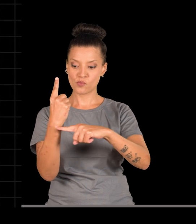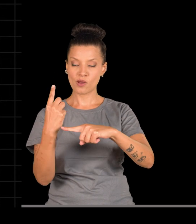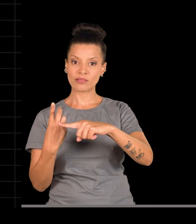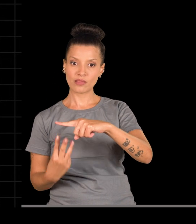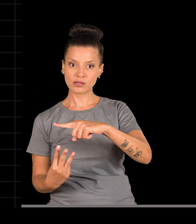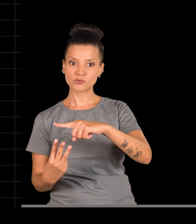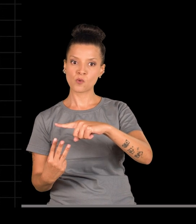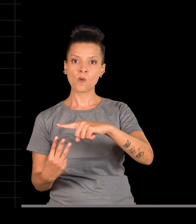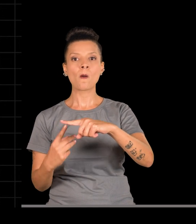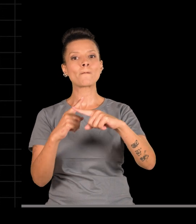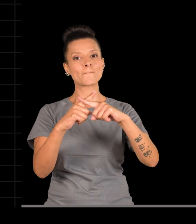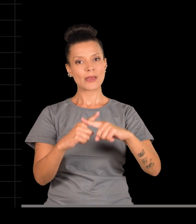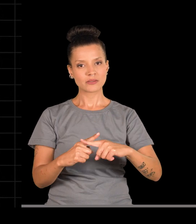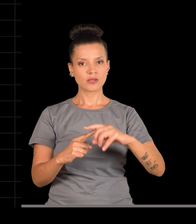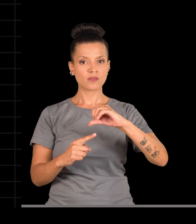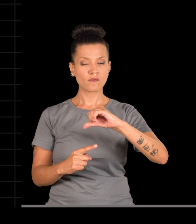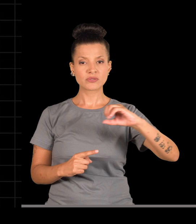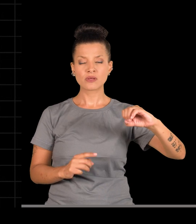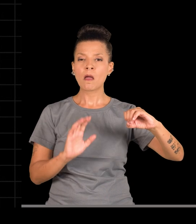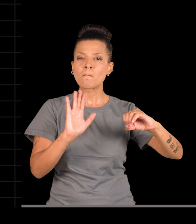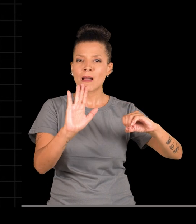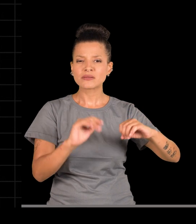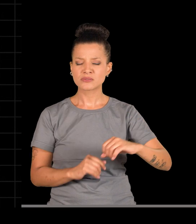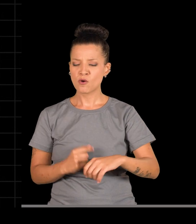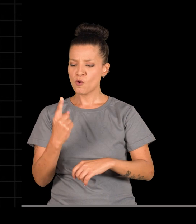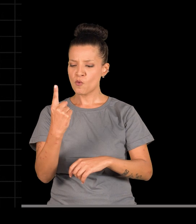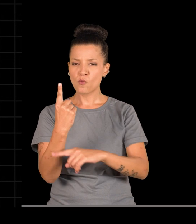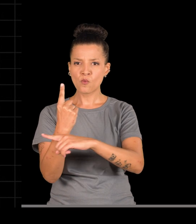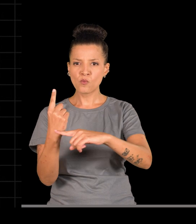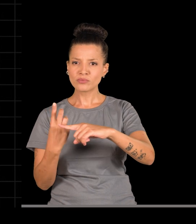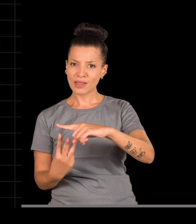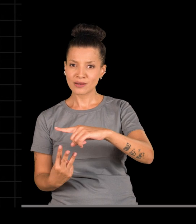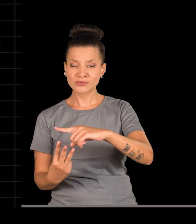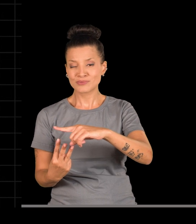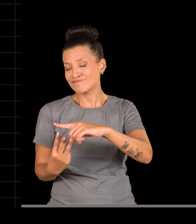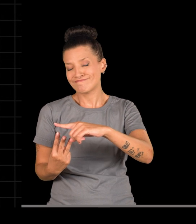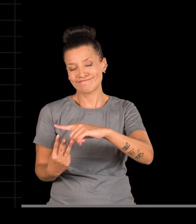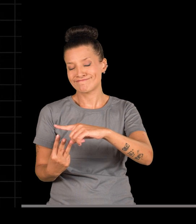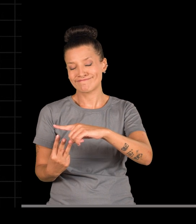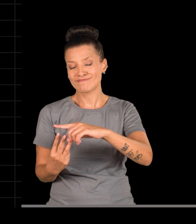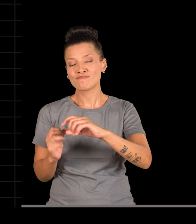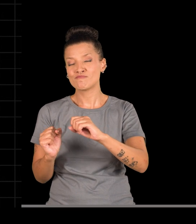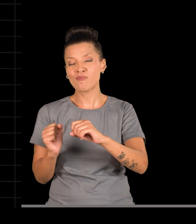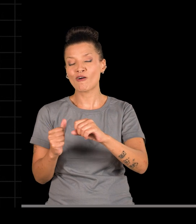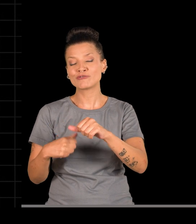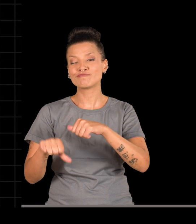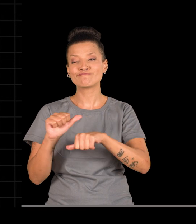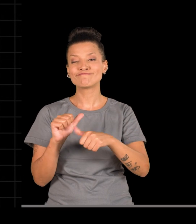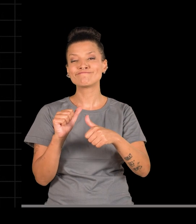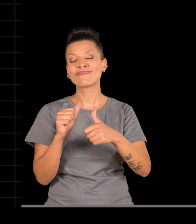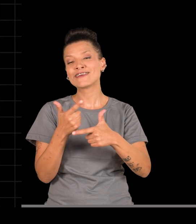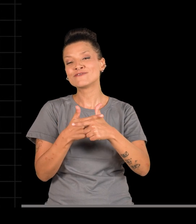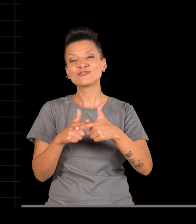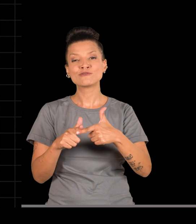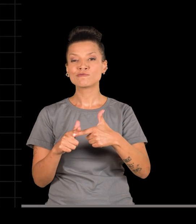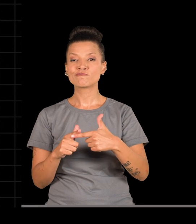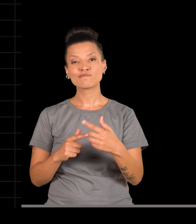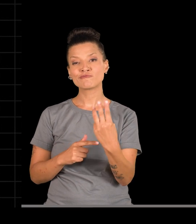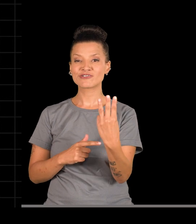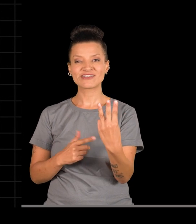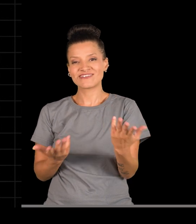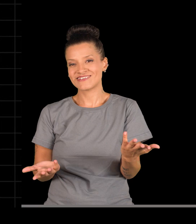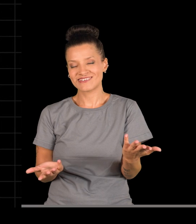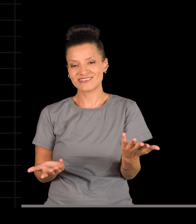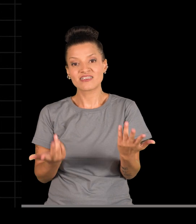vezes 900 ml. Só que multiplicar alguma coisa por 1 terço é a mesma coisa que dividir por 3. Você vai concordar comigo, né? Porque 1 terço